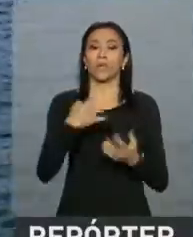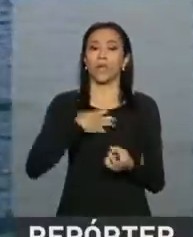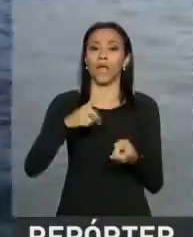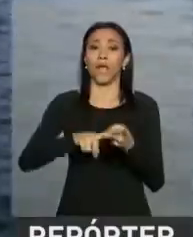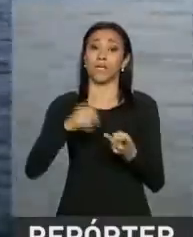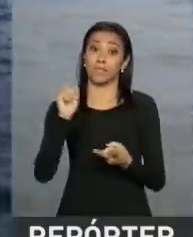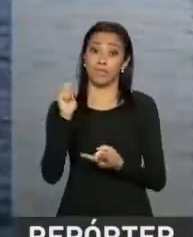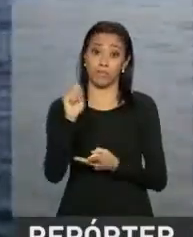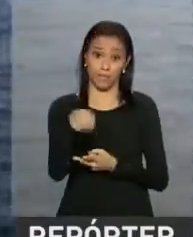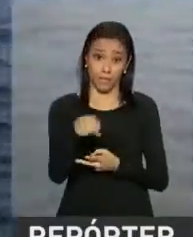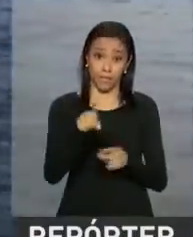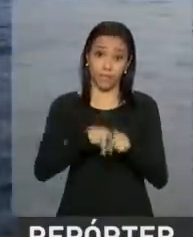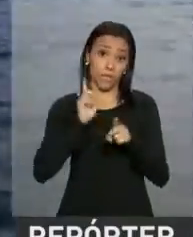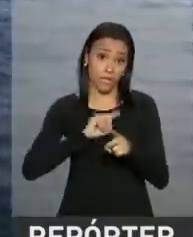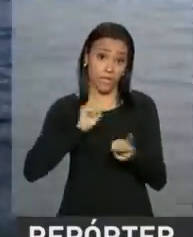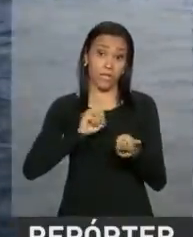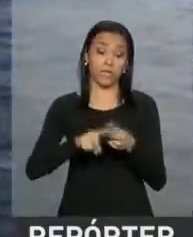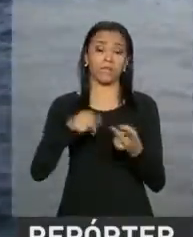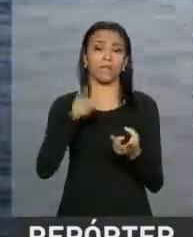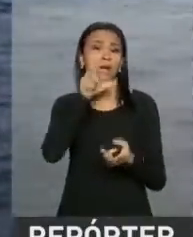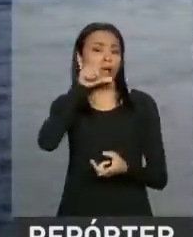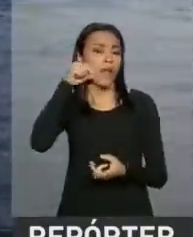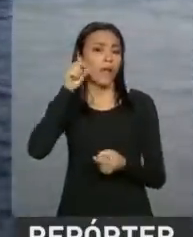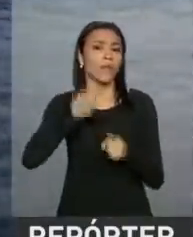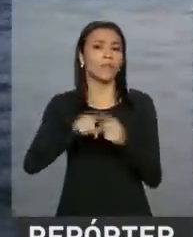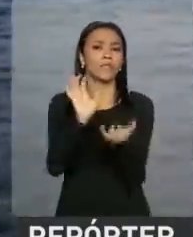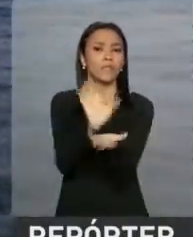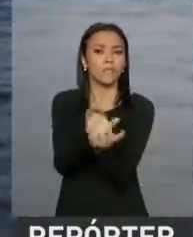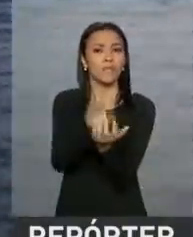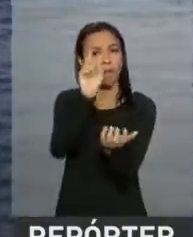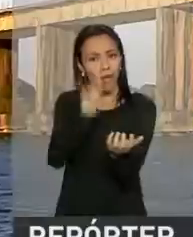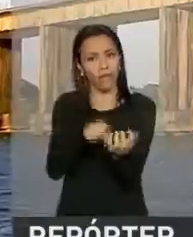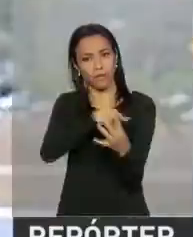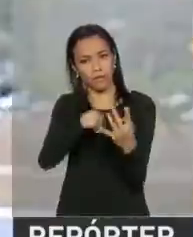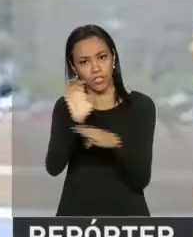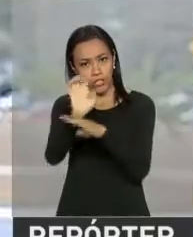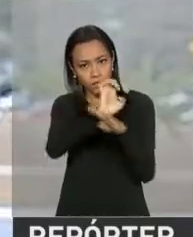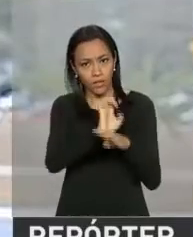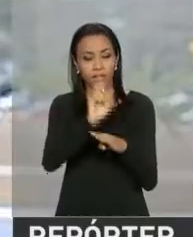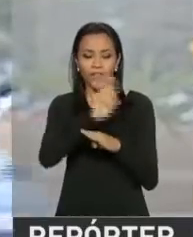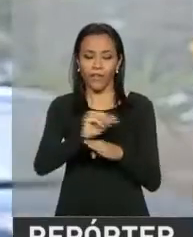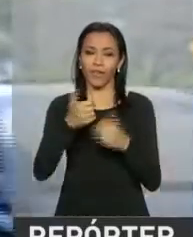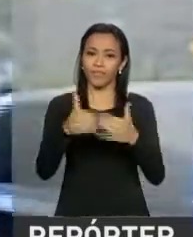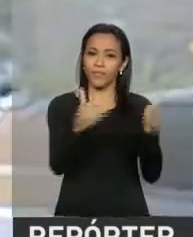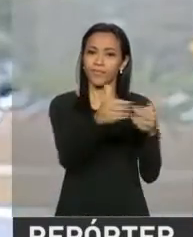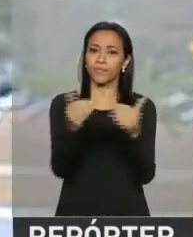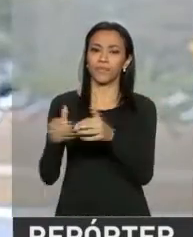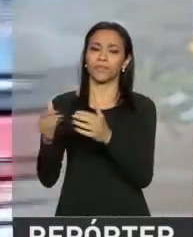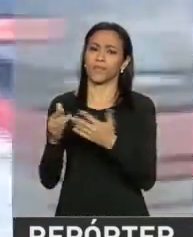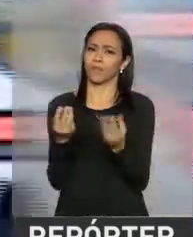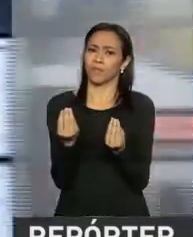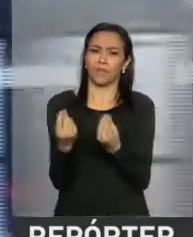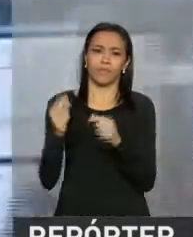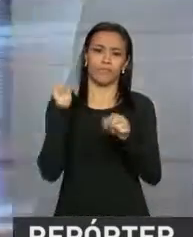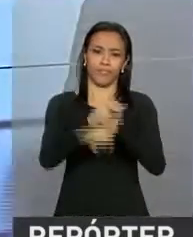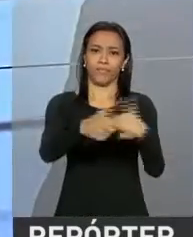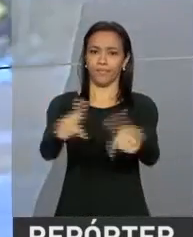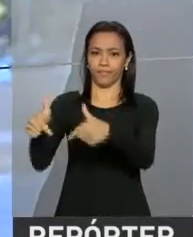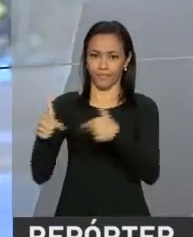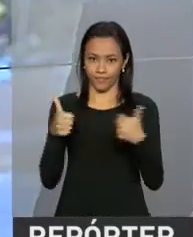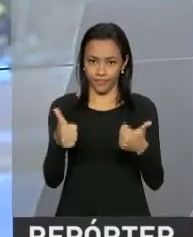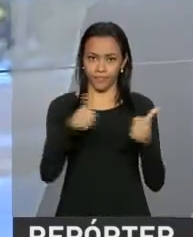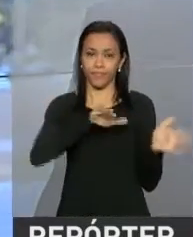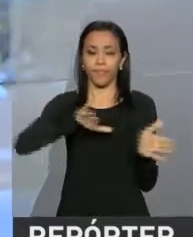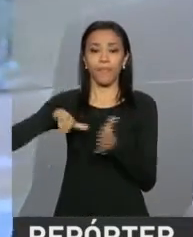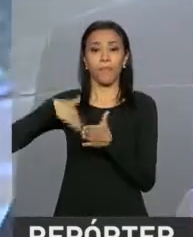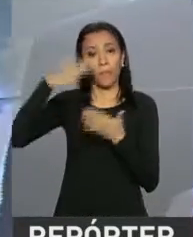sergipe alagoas e pernambuco e vão ser gerados 9 mil e trezentos empregos dentro obrigado nem pelas